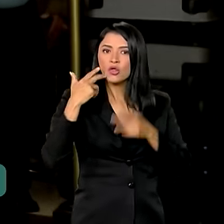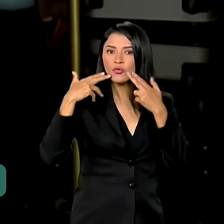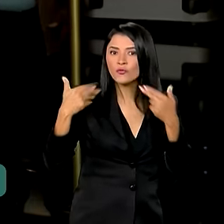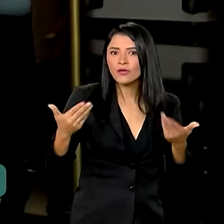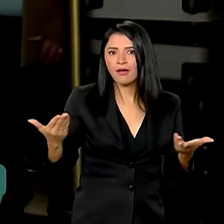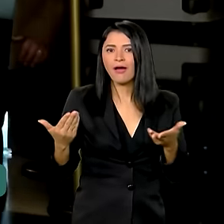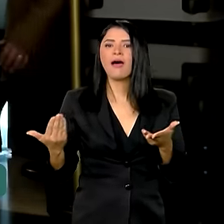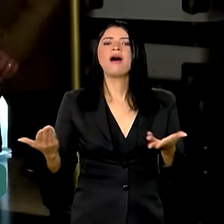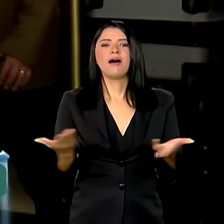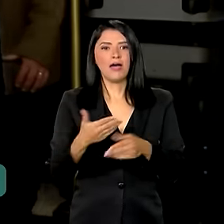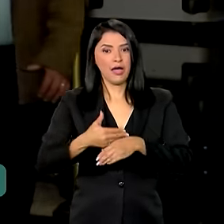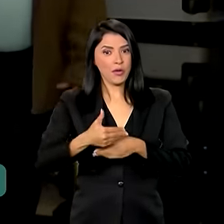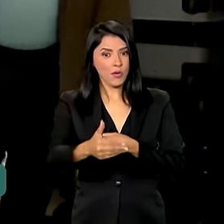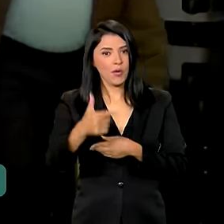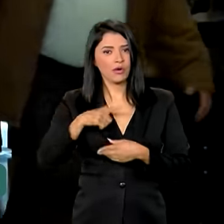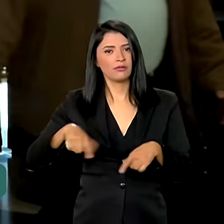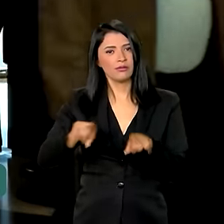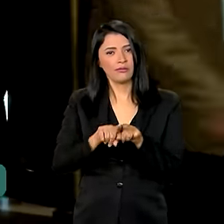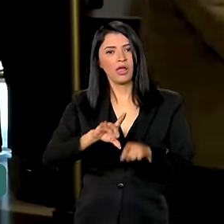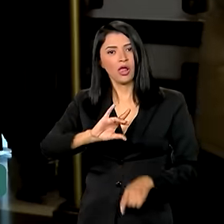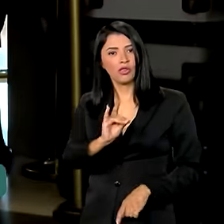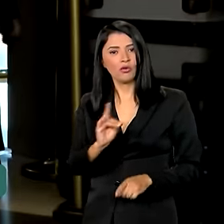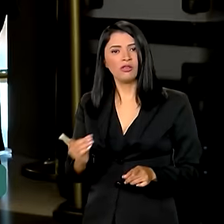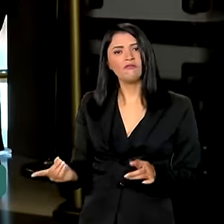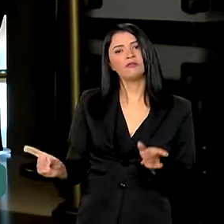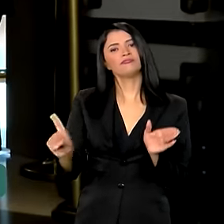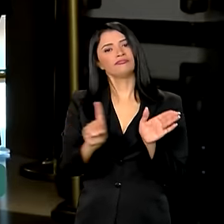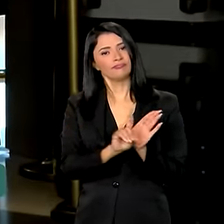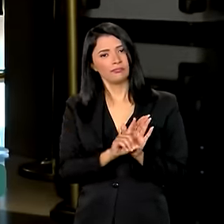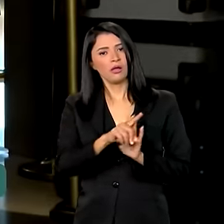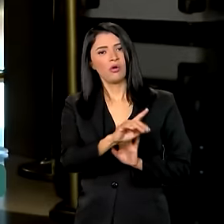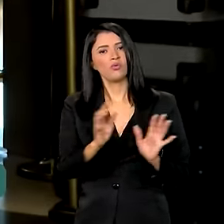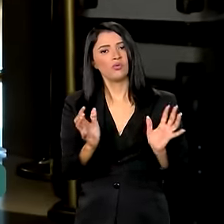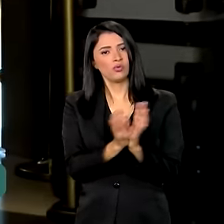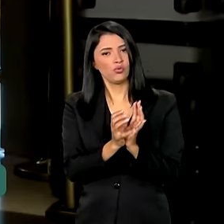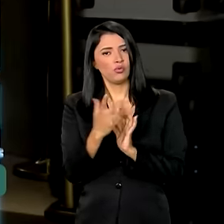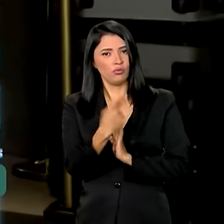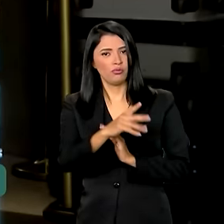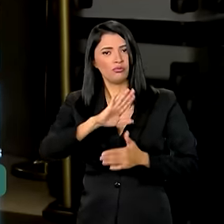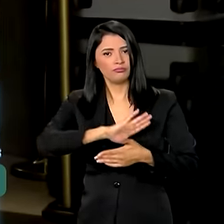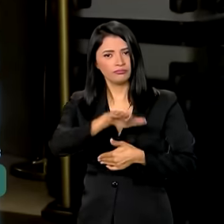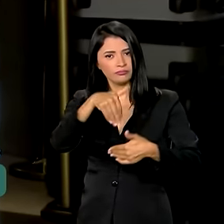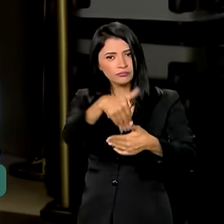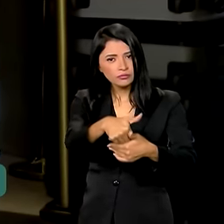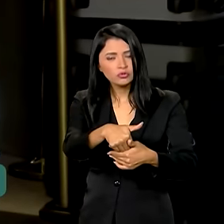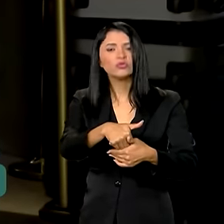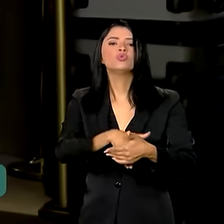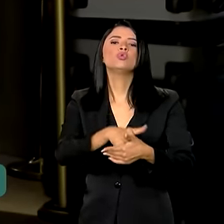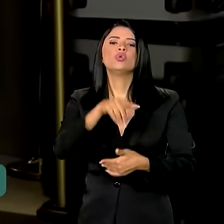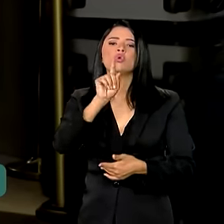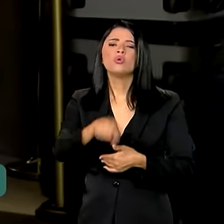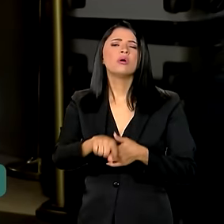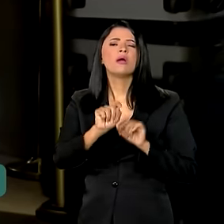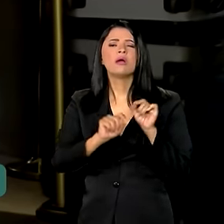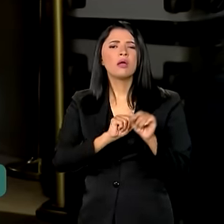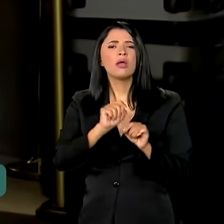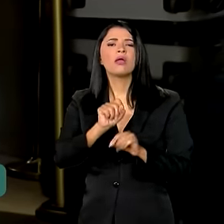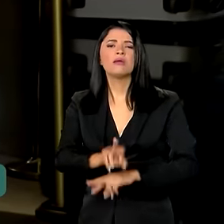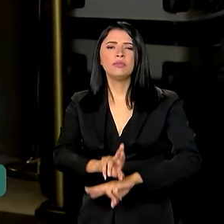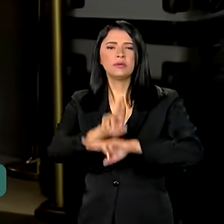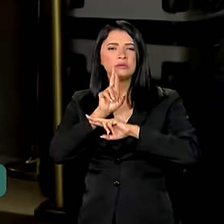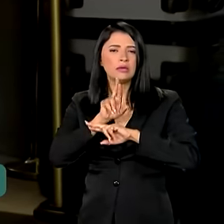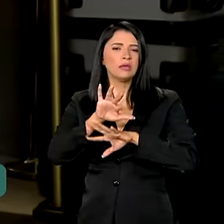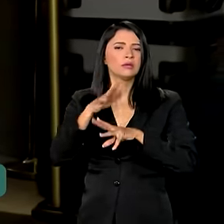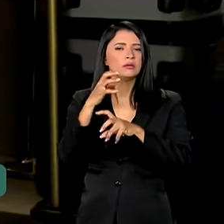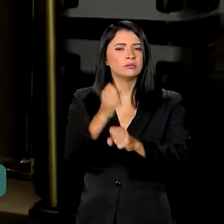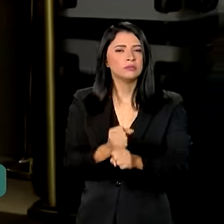de agora, a Bolívia também passa a integrar o bloco do Mercosul. O Mercosul representa o